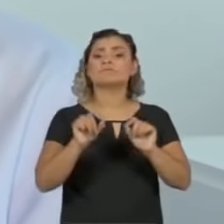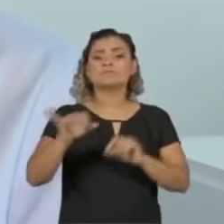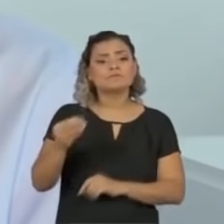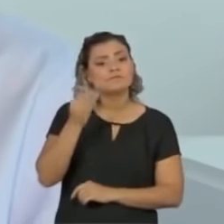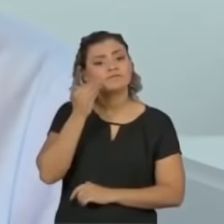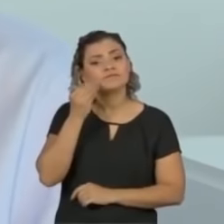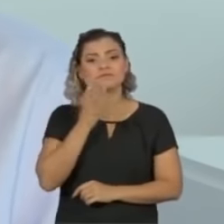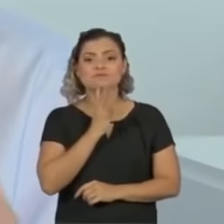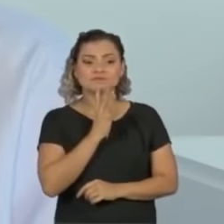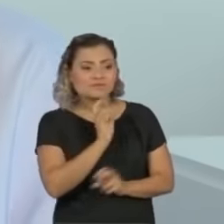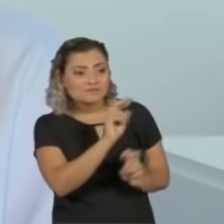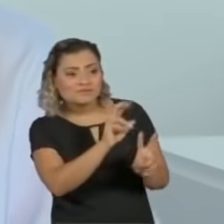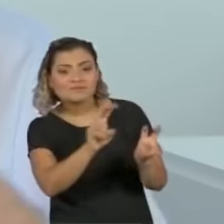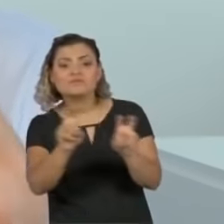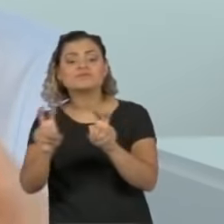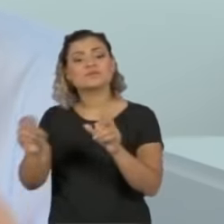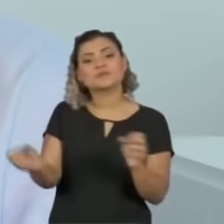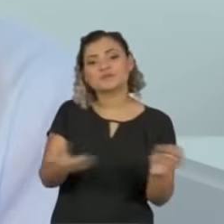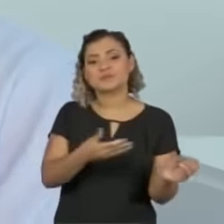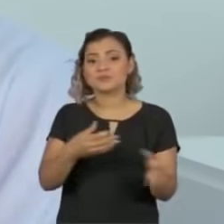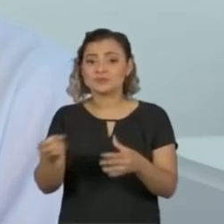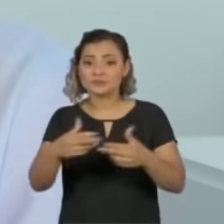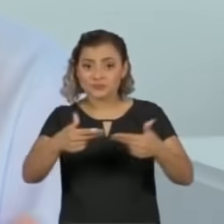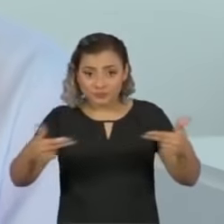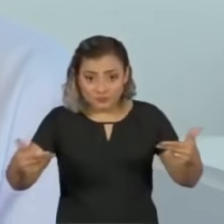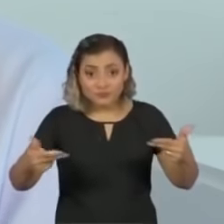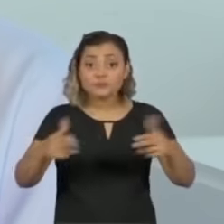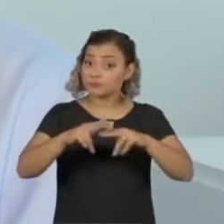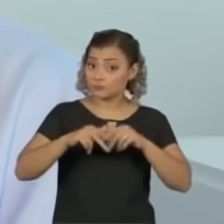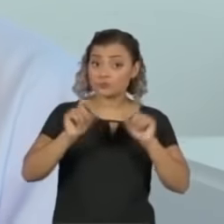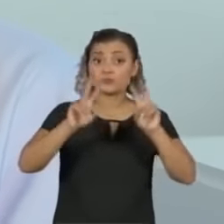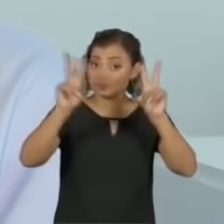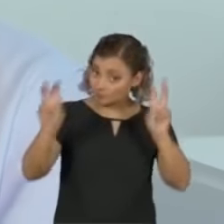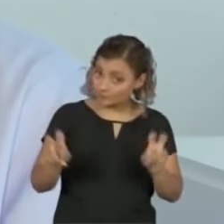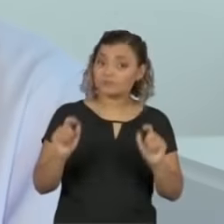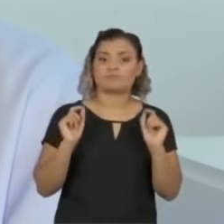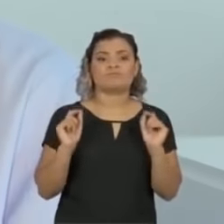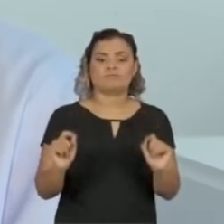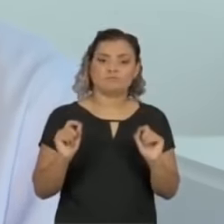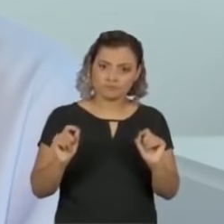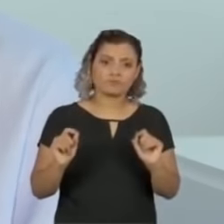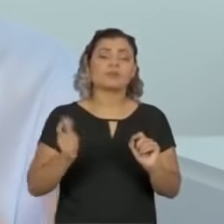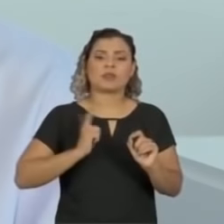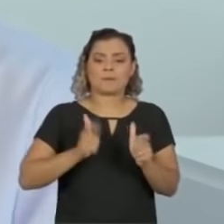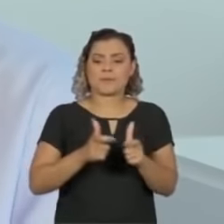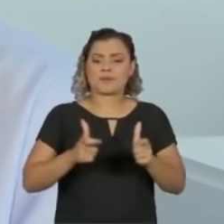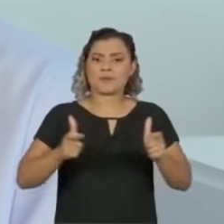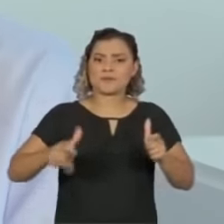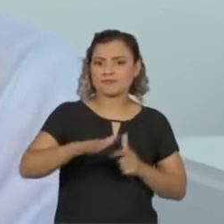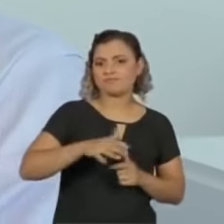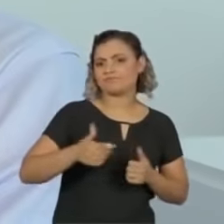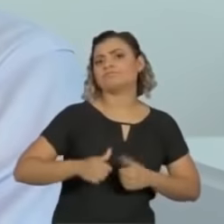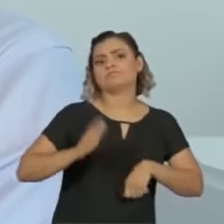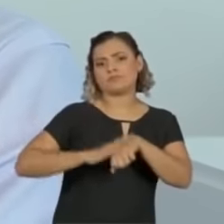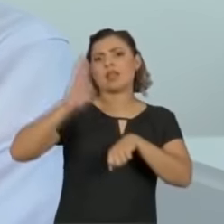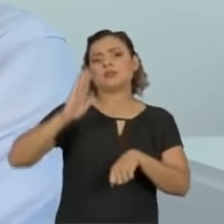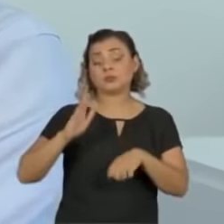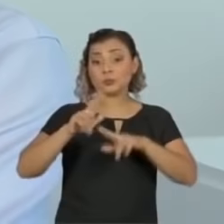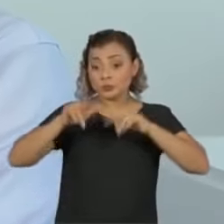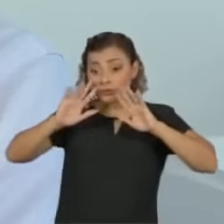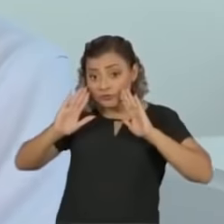de conhecimento, de inovação. Então eu digo assim, ela é uma questão que tem uma amplitude maior. Eu acho que quando nós